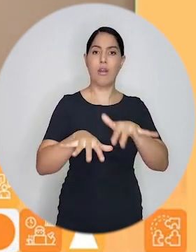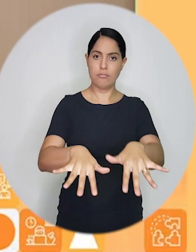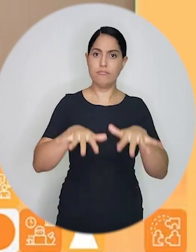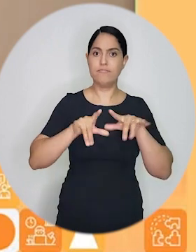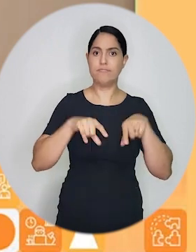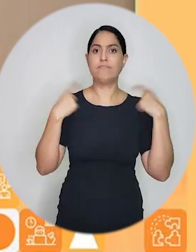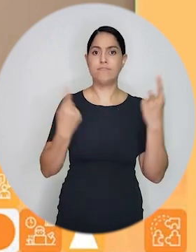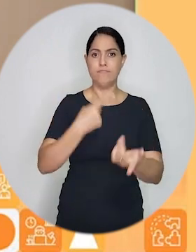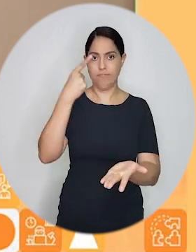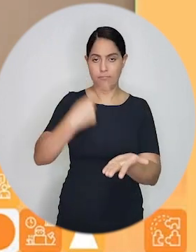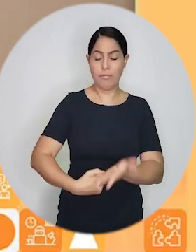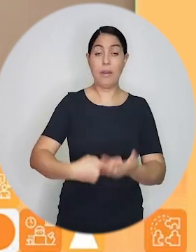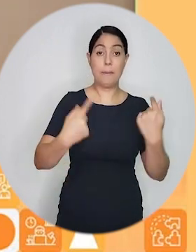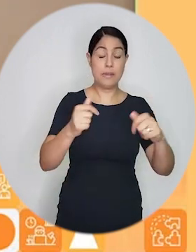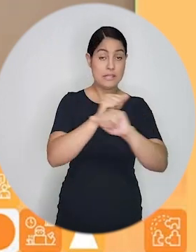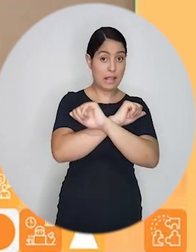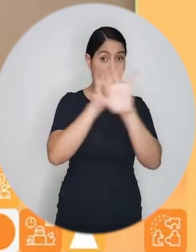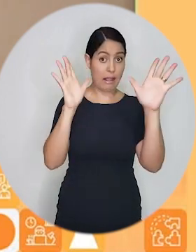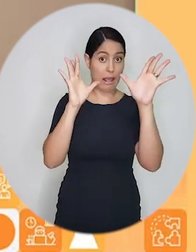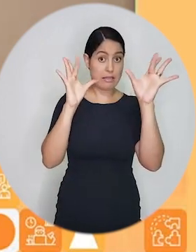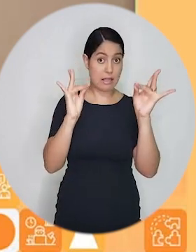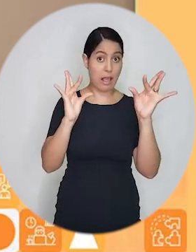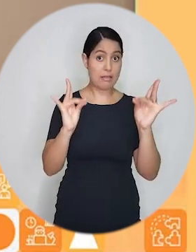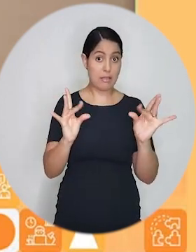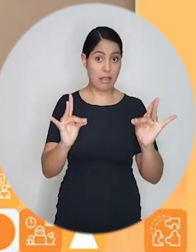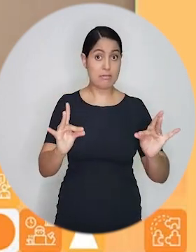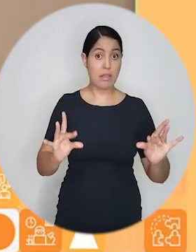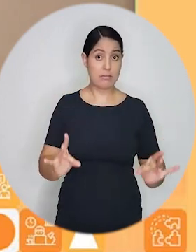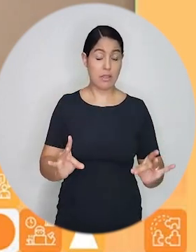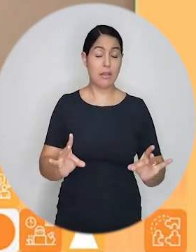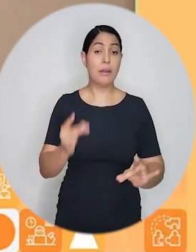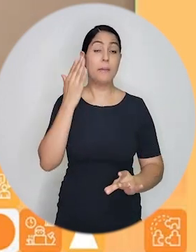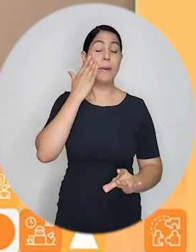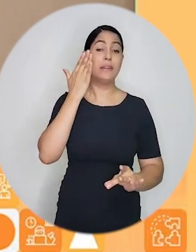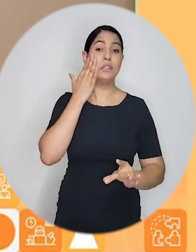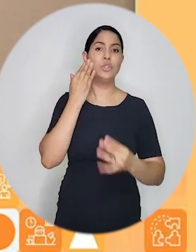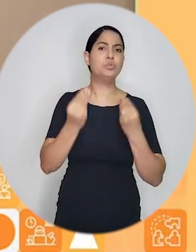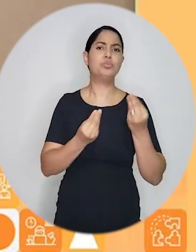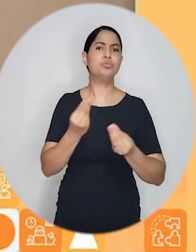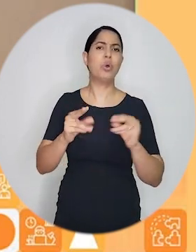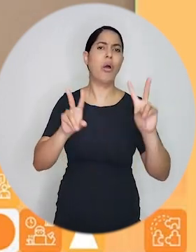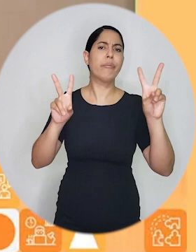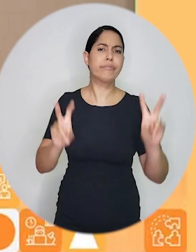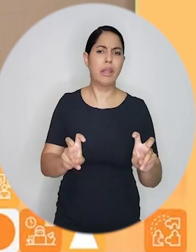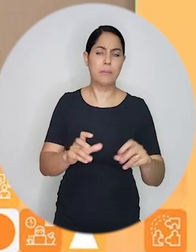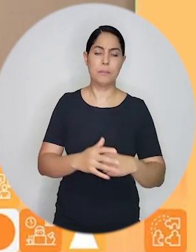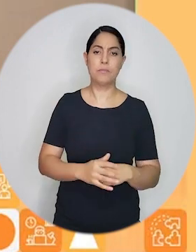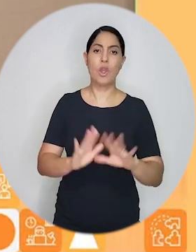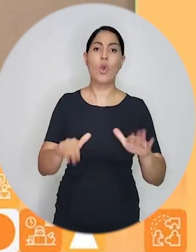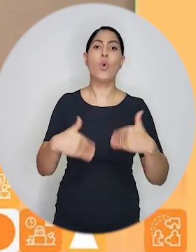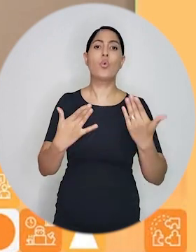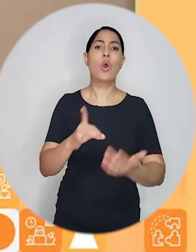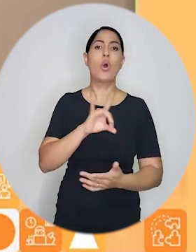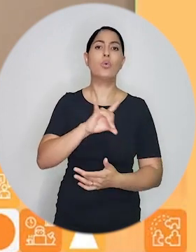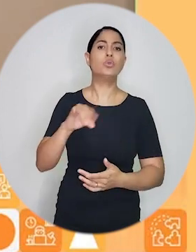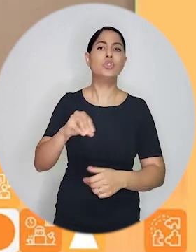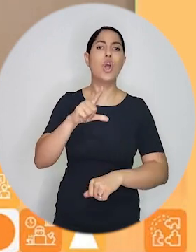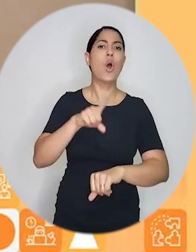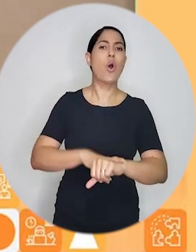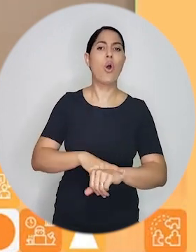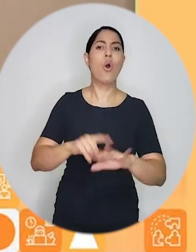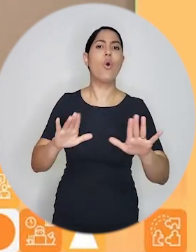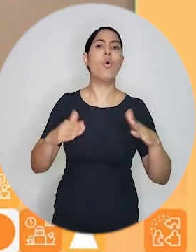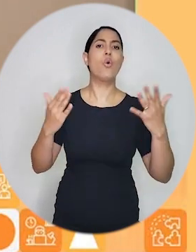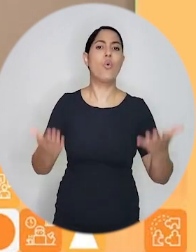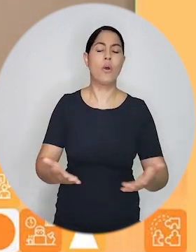O edital de convocação, ele precisa ser claro. Quais são as matérias que vão ser deliberadas, qual é o dia e